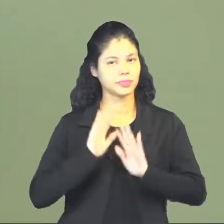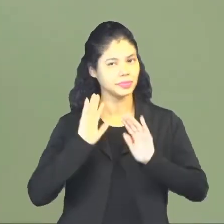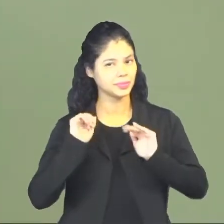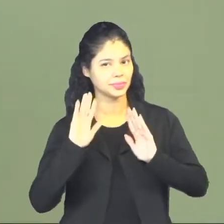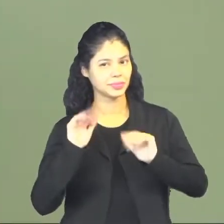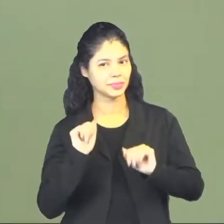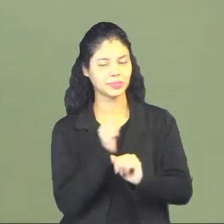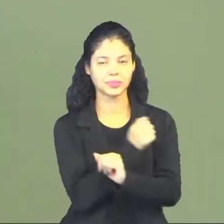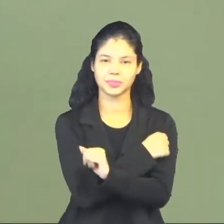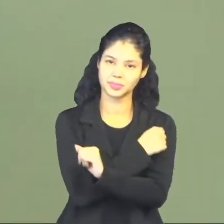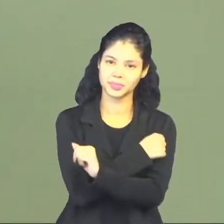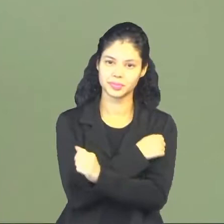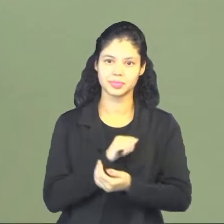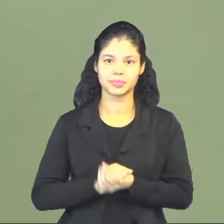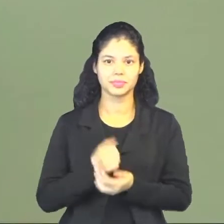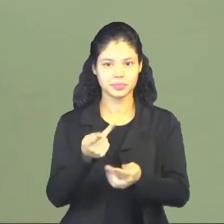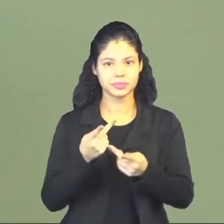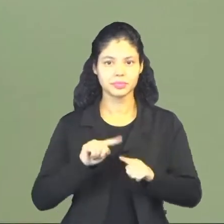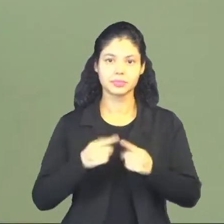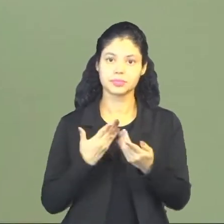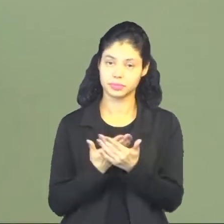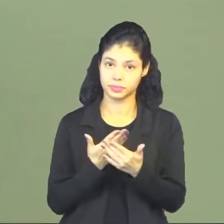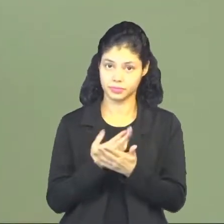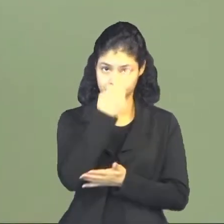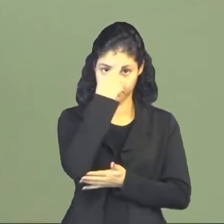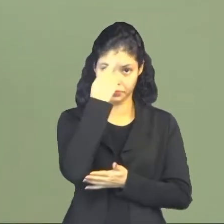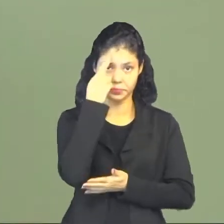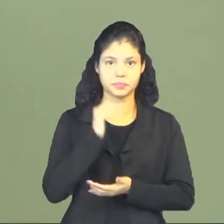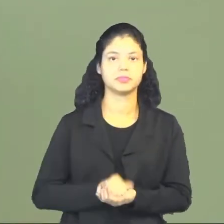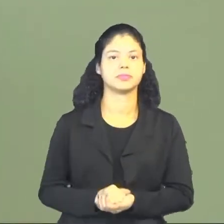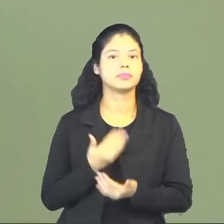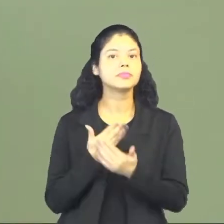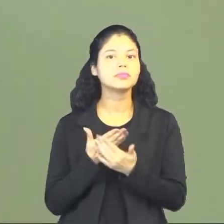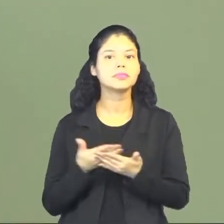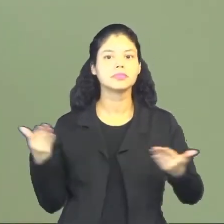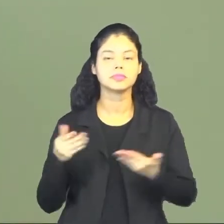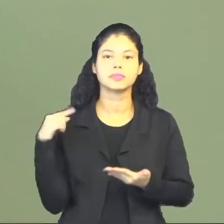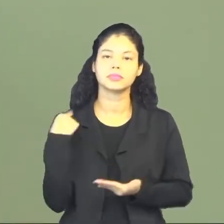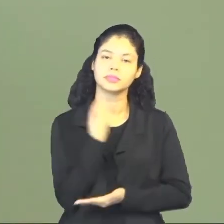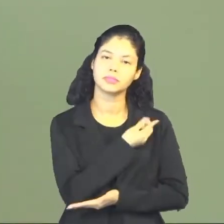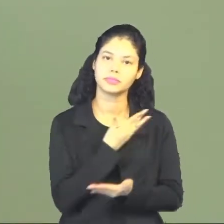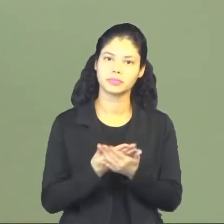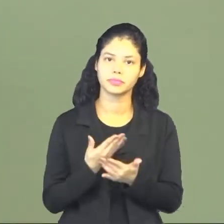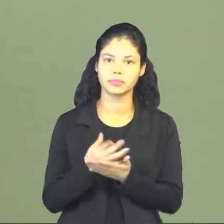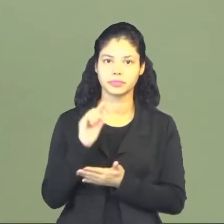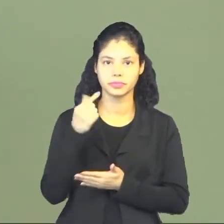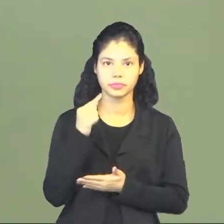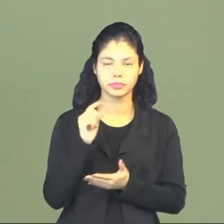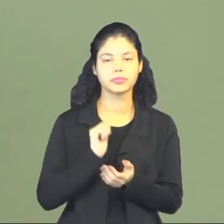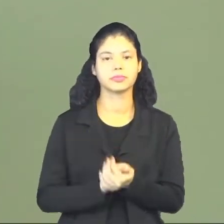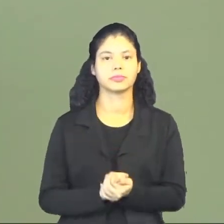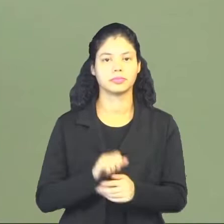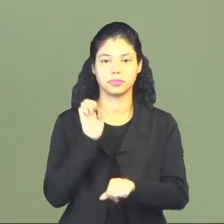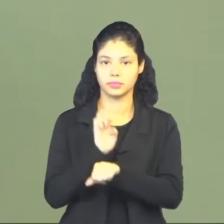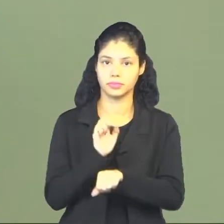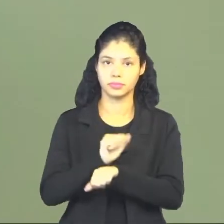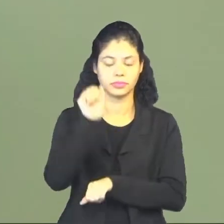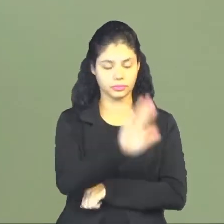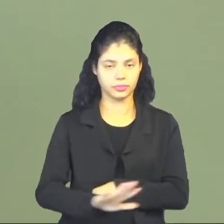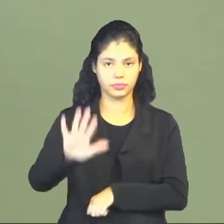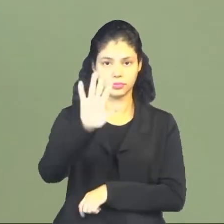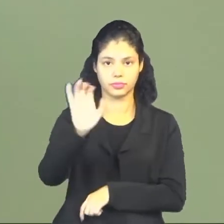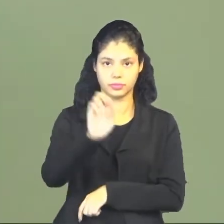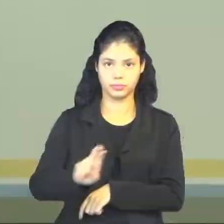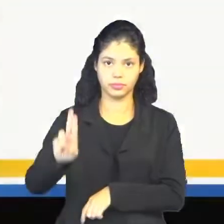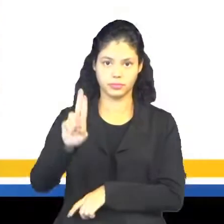Olá, alunos e alunos, bem-vindos a mais uma aula de História. Na aula de hoje, nós vamos estudar um pouco sobre a formação dos Estados Nacionais Europeus.